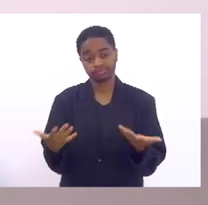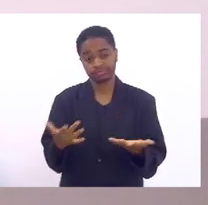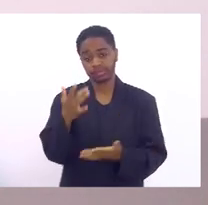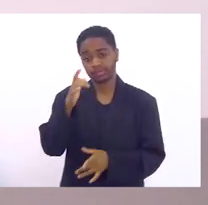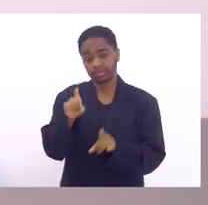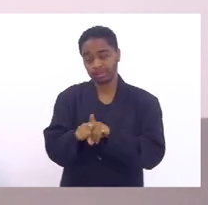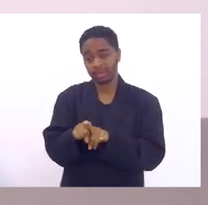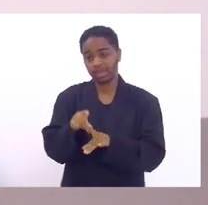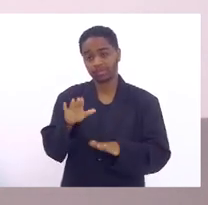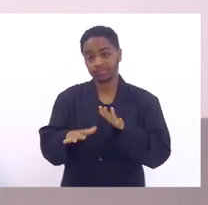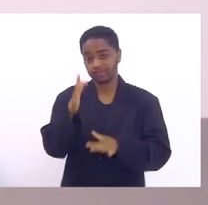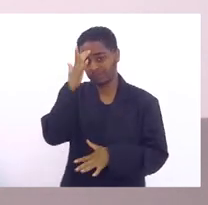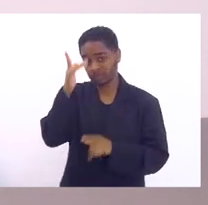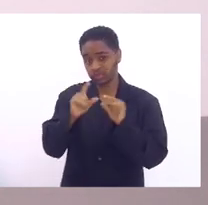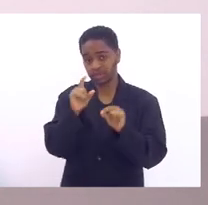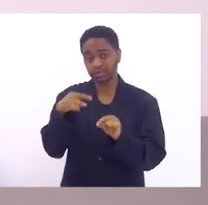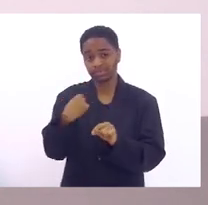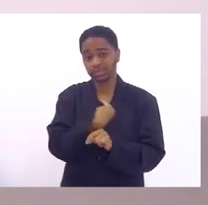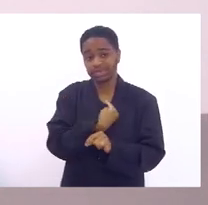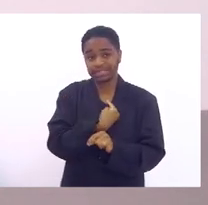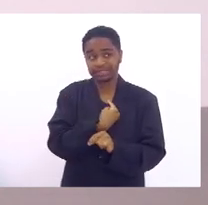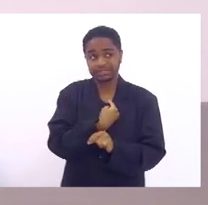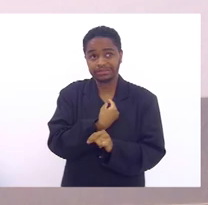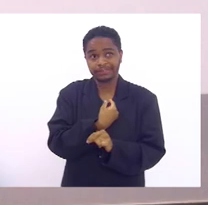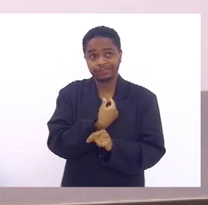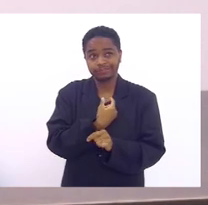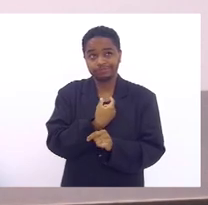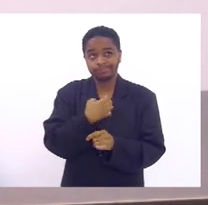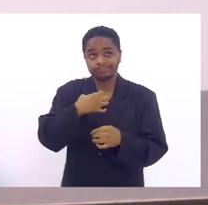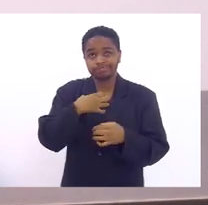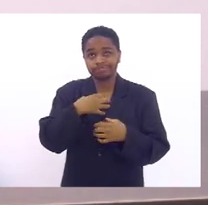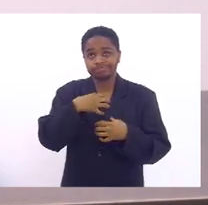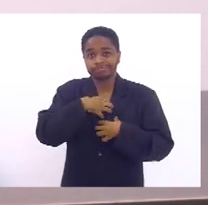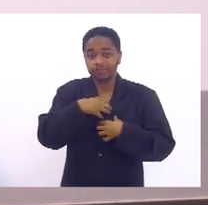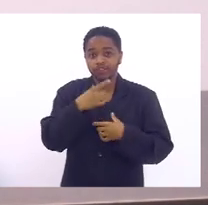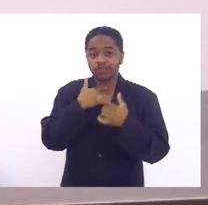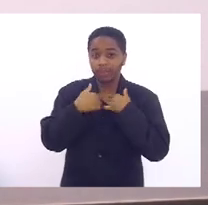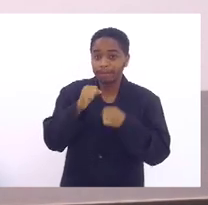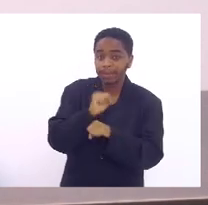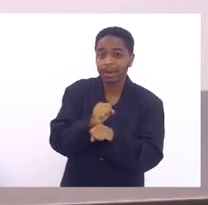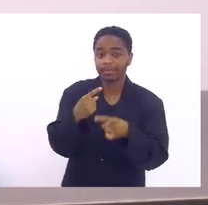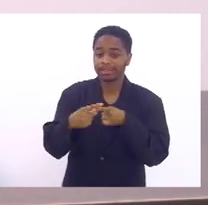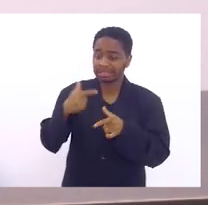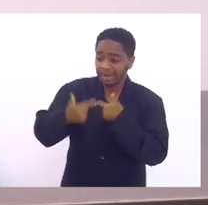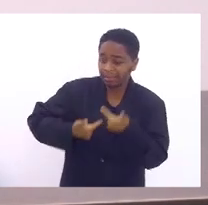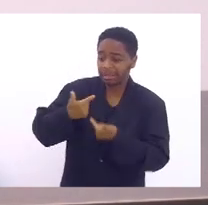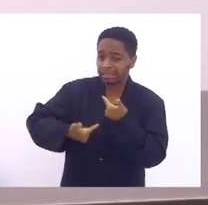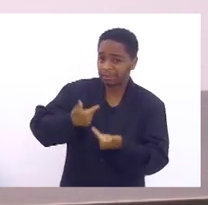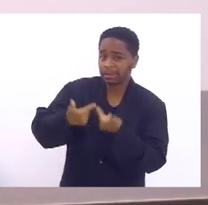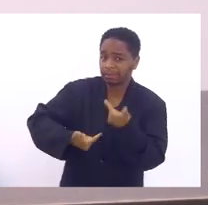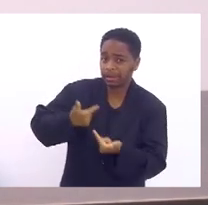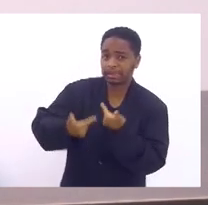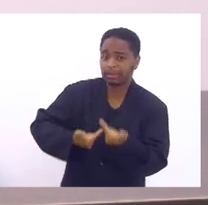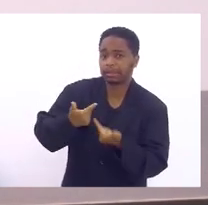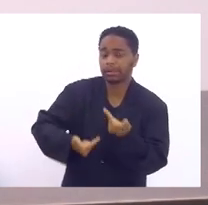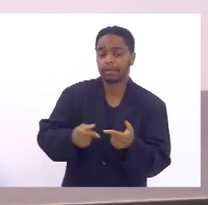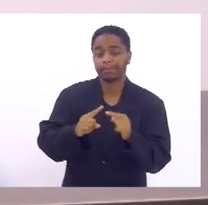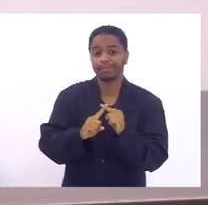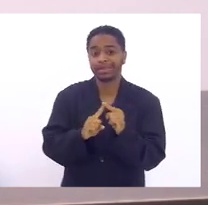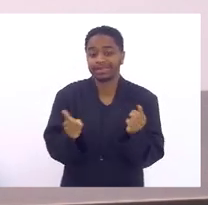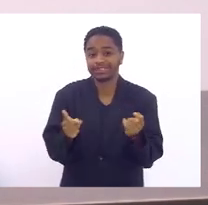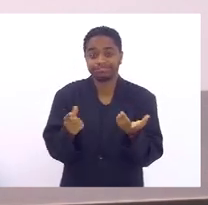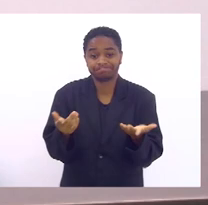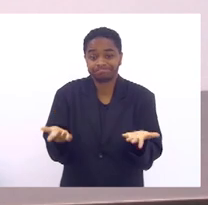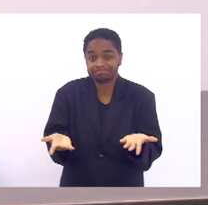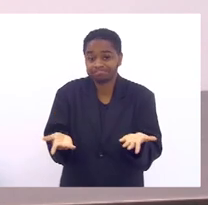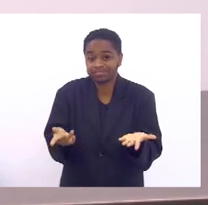também às vezes a gente ficar desmotivada porque você trabalha trabalha trabalha milita milita milita luta luta luta e a mudança vem